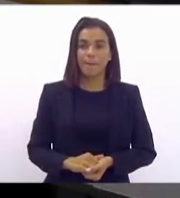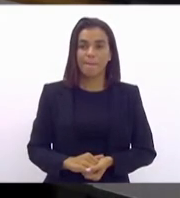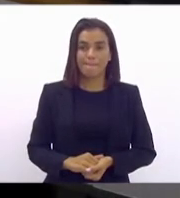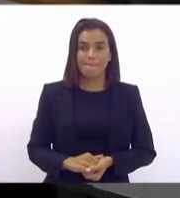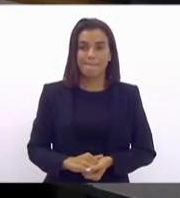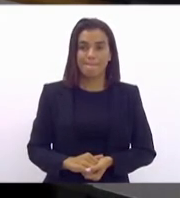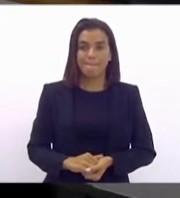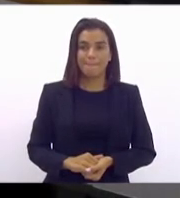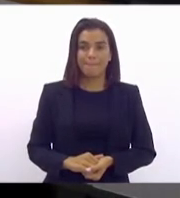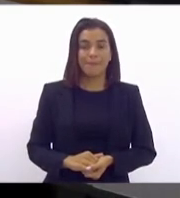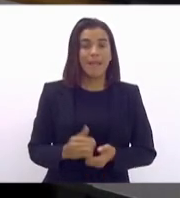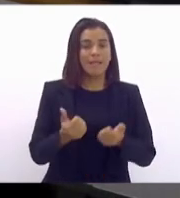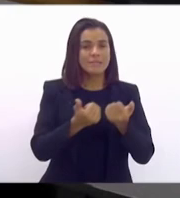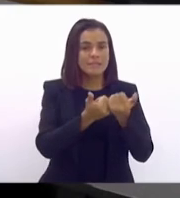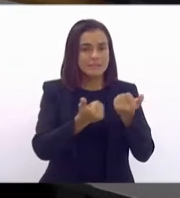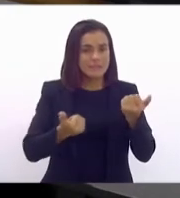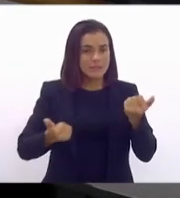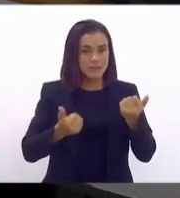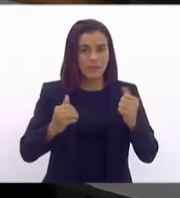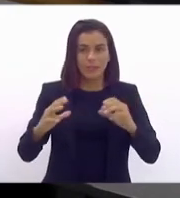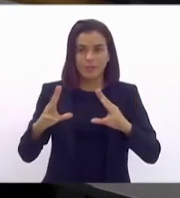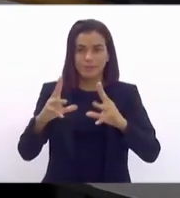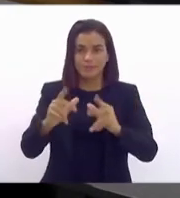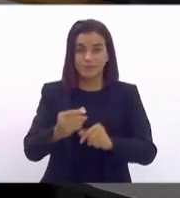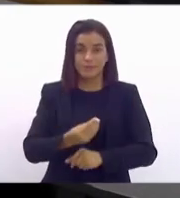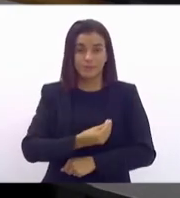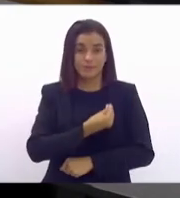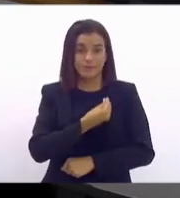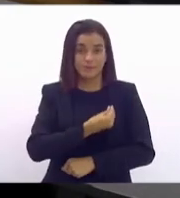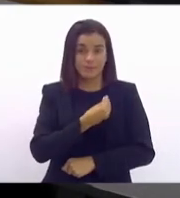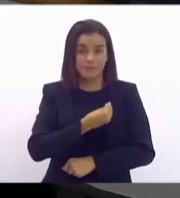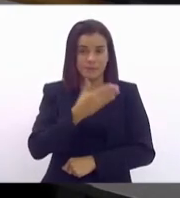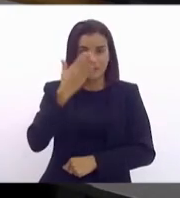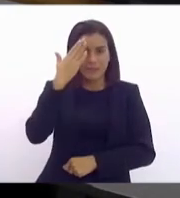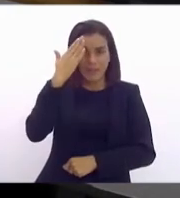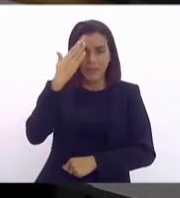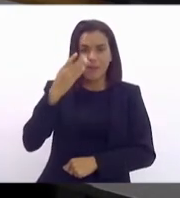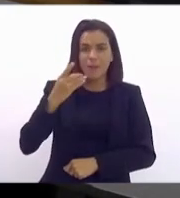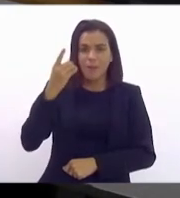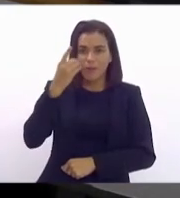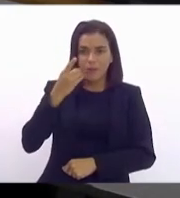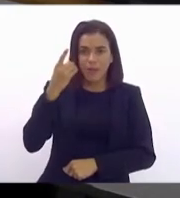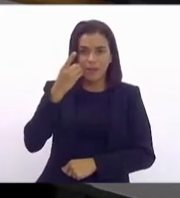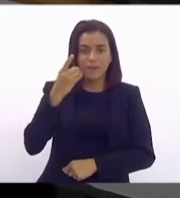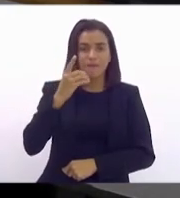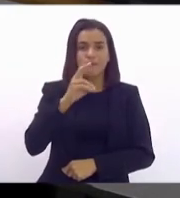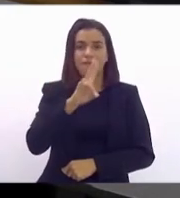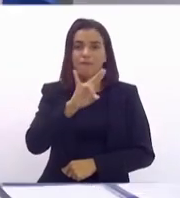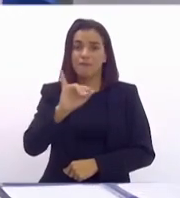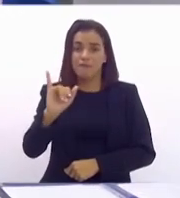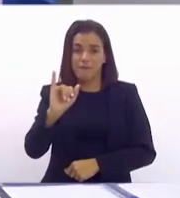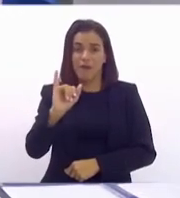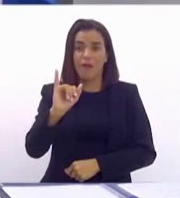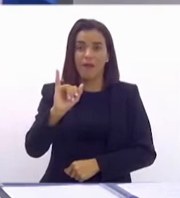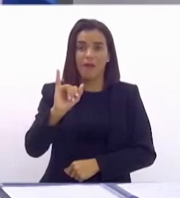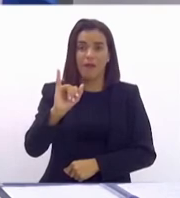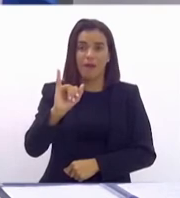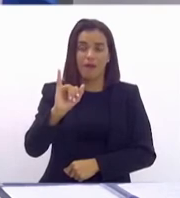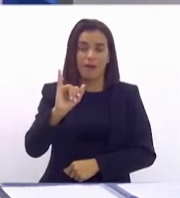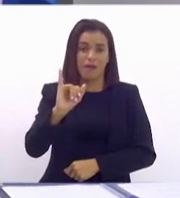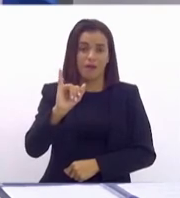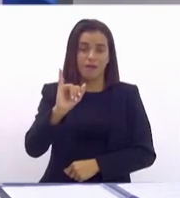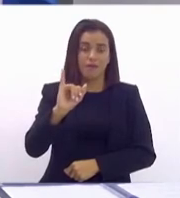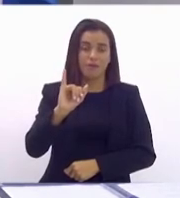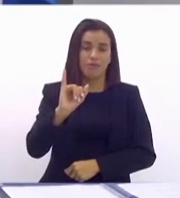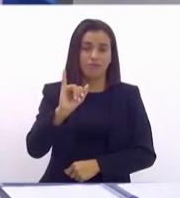As demais assessorias aqui presentes, sabe se os deputados e as deputadas vão entrar online? Deputada